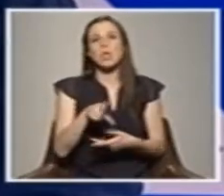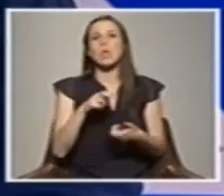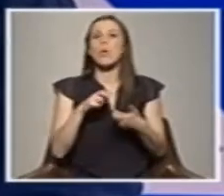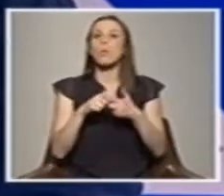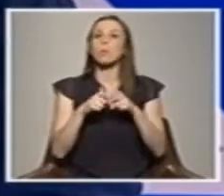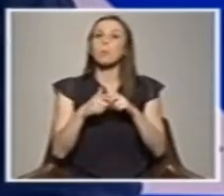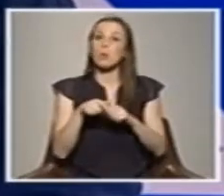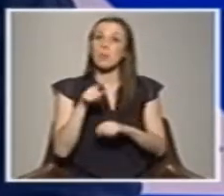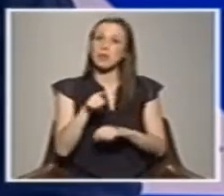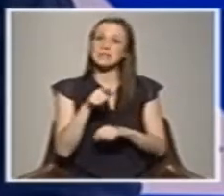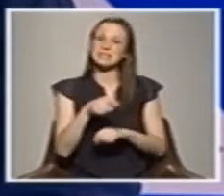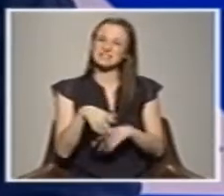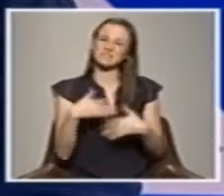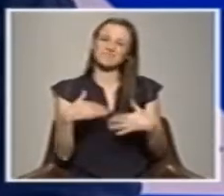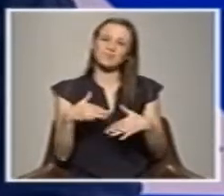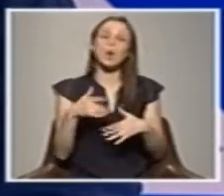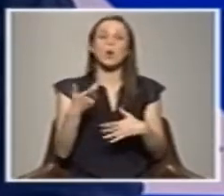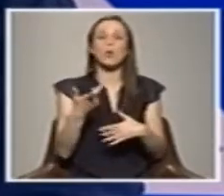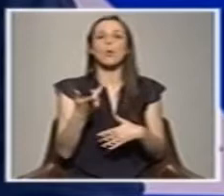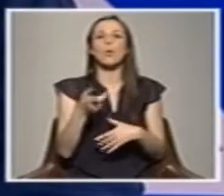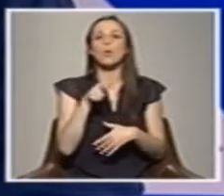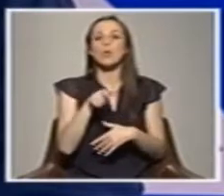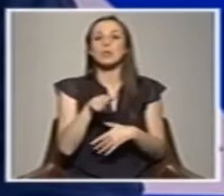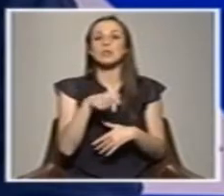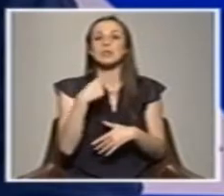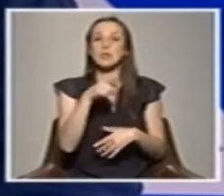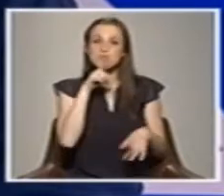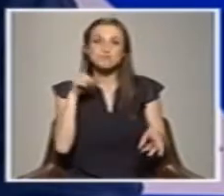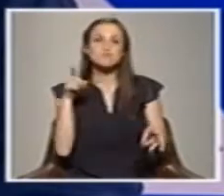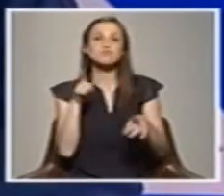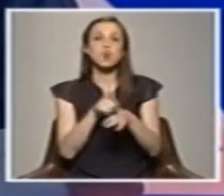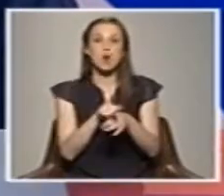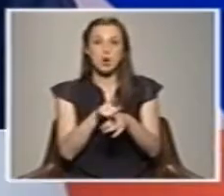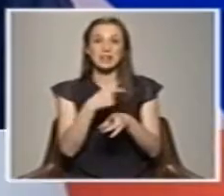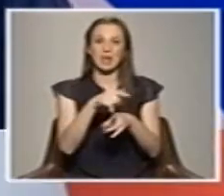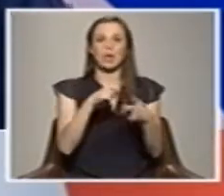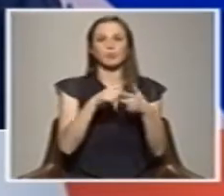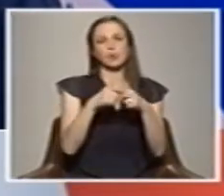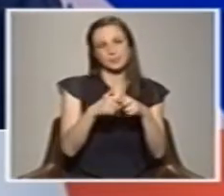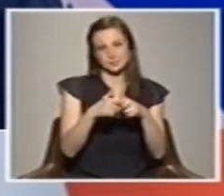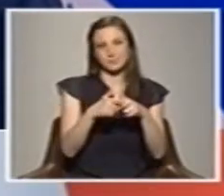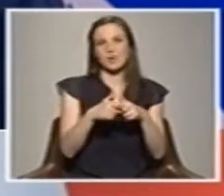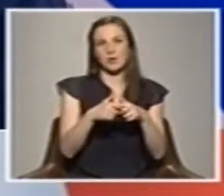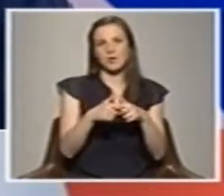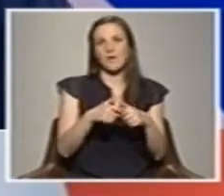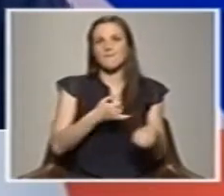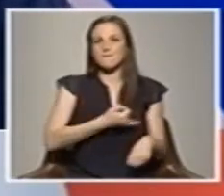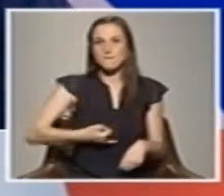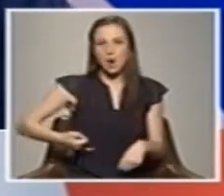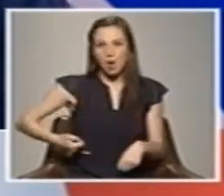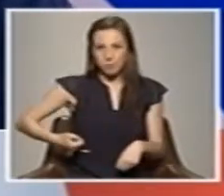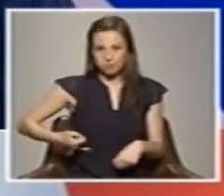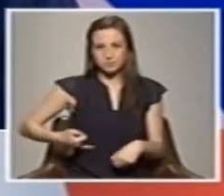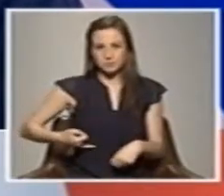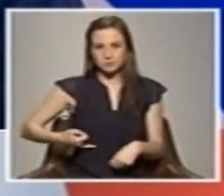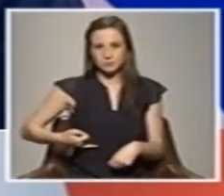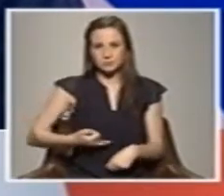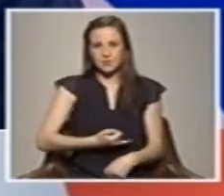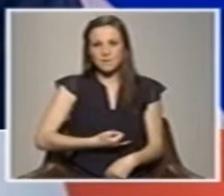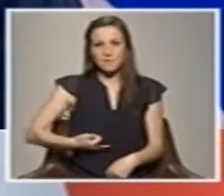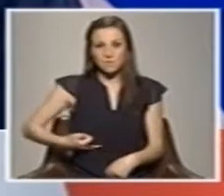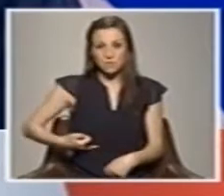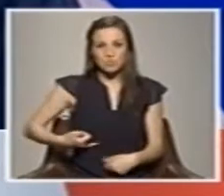caracterizam-nos fundamentalmente. Um deles é, nós temos em simultâneo problemas de fome, de gente com carências alimentares,